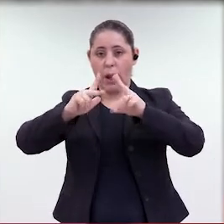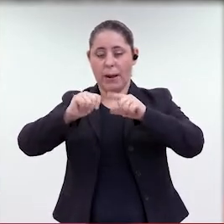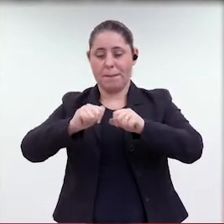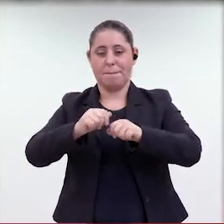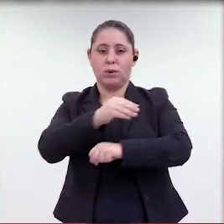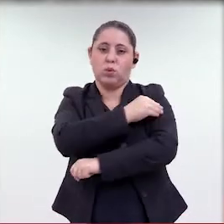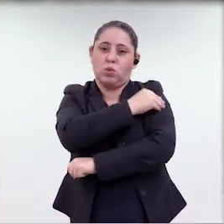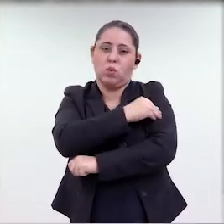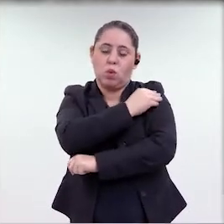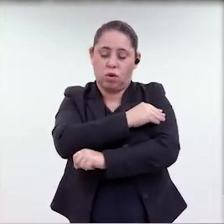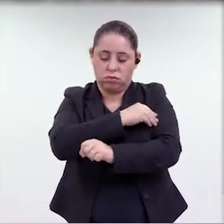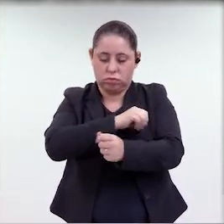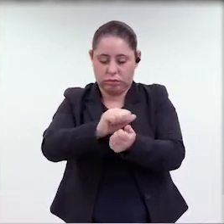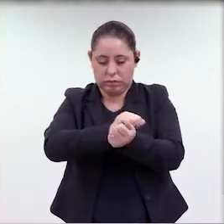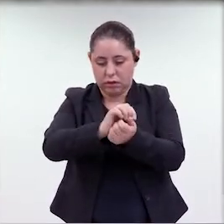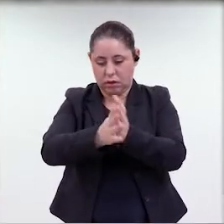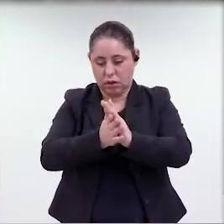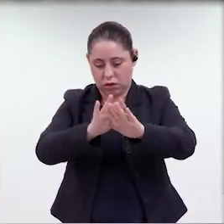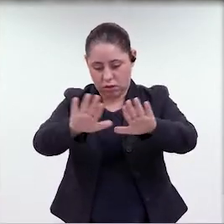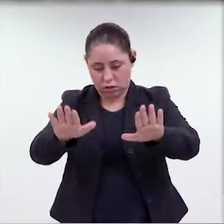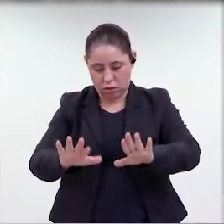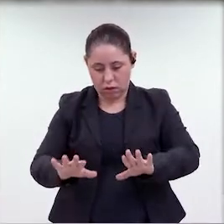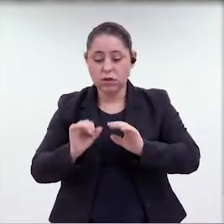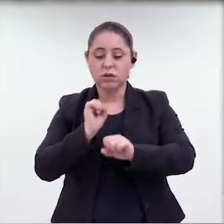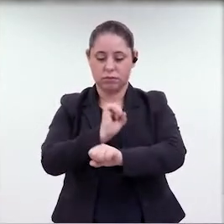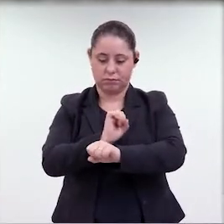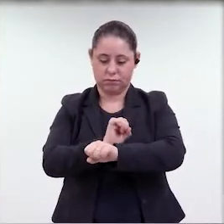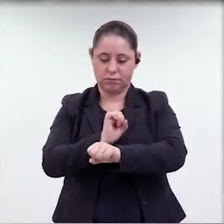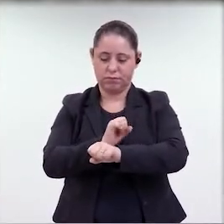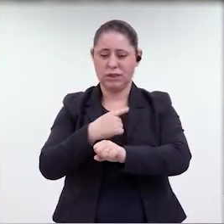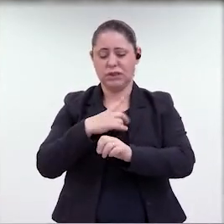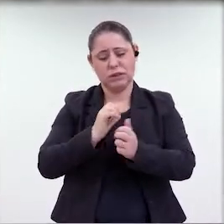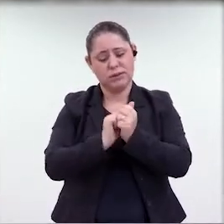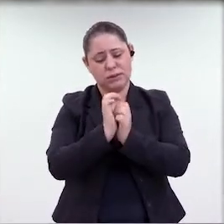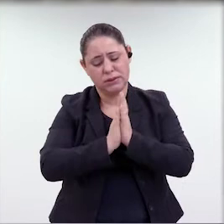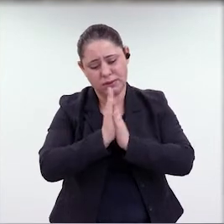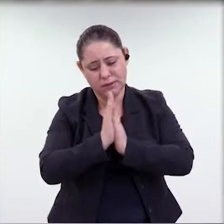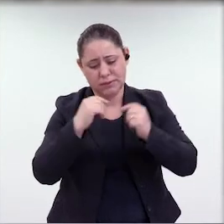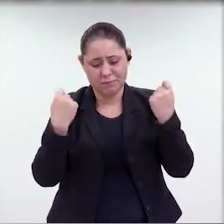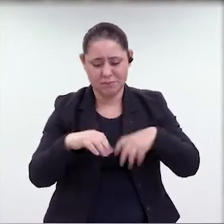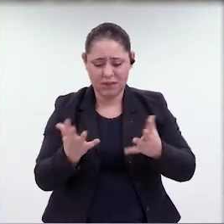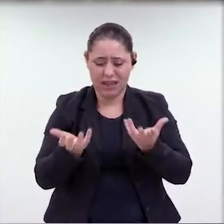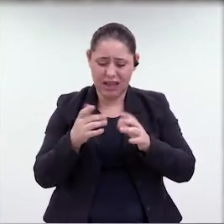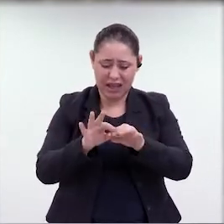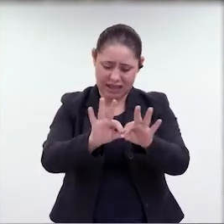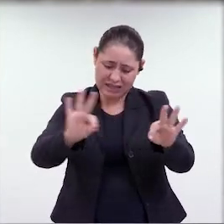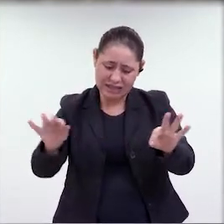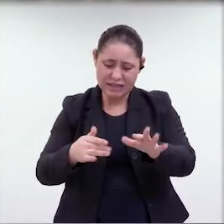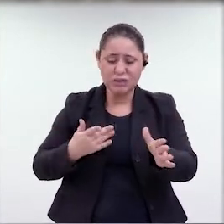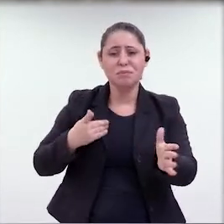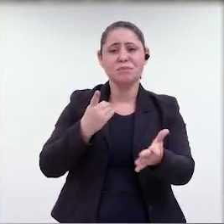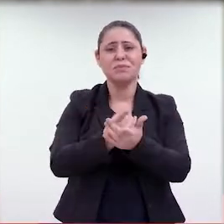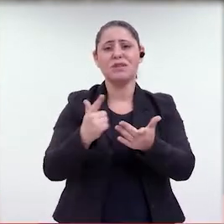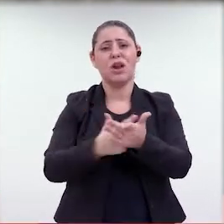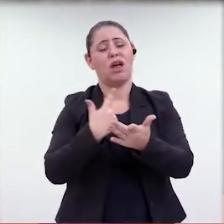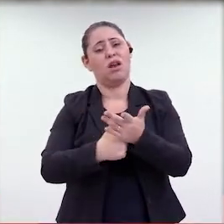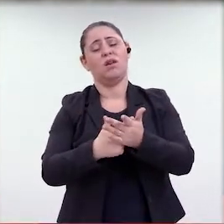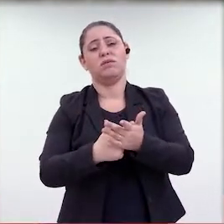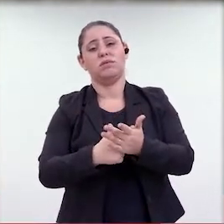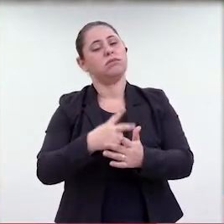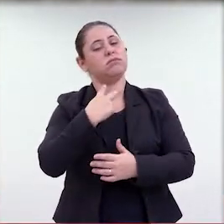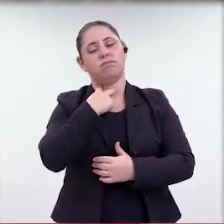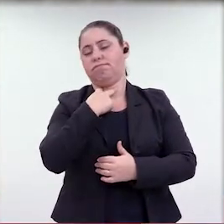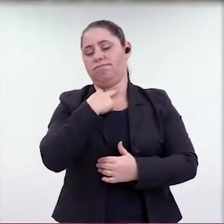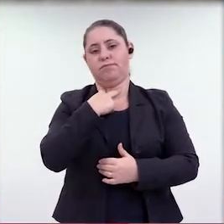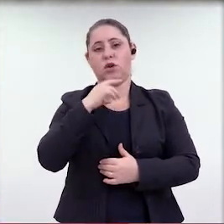e espero um tempo. Isso, para mim, é uma tortura, porque eu fico querendo abrir logo, só que a gente não pode. Ou